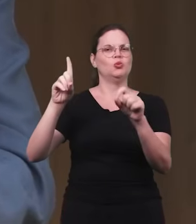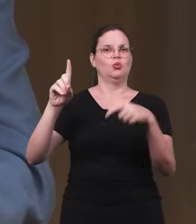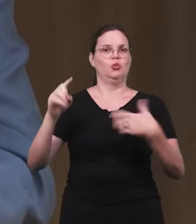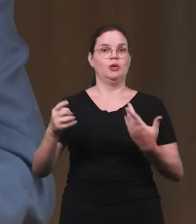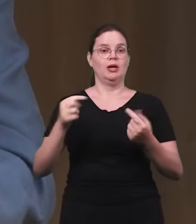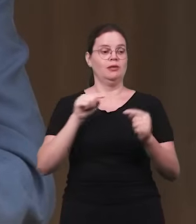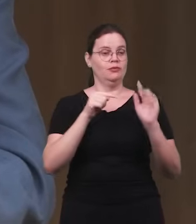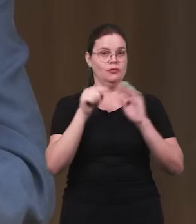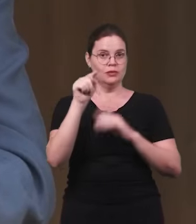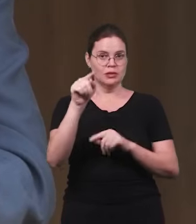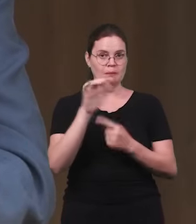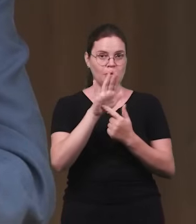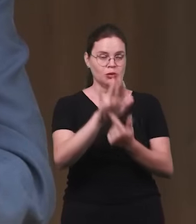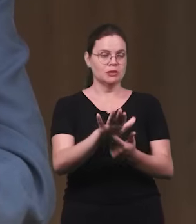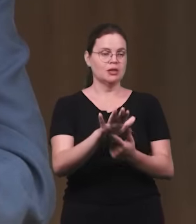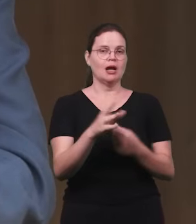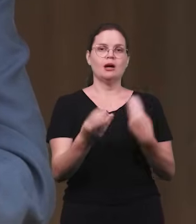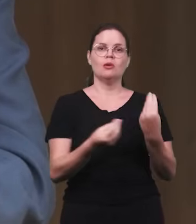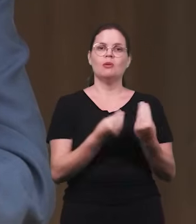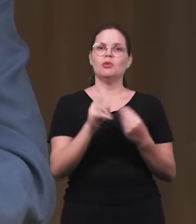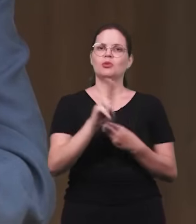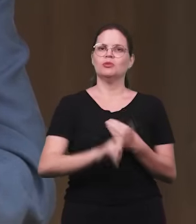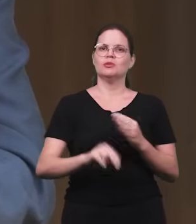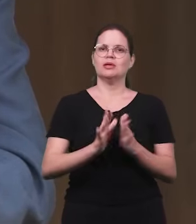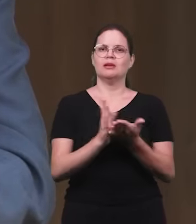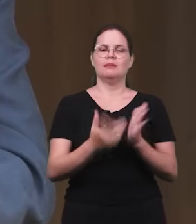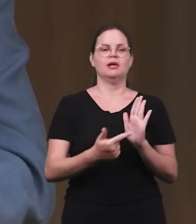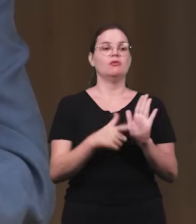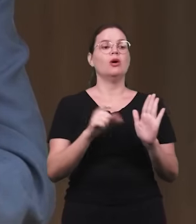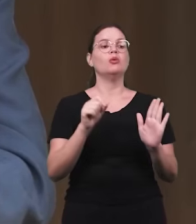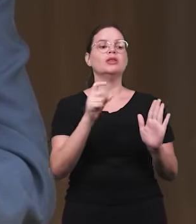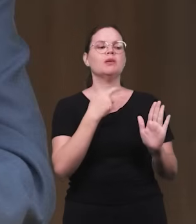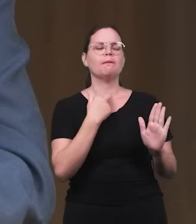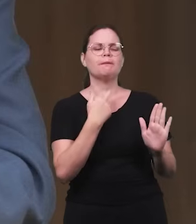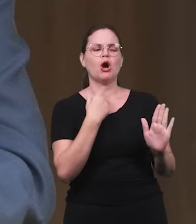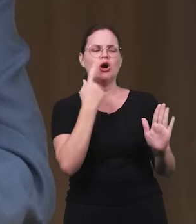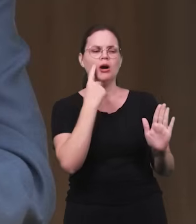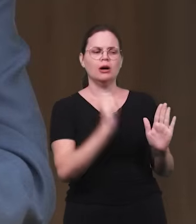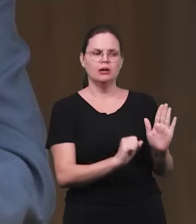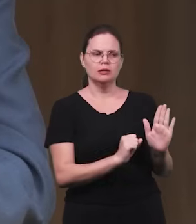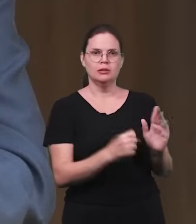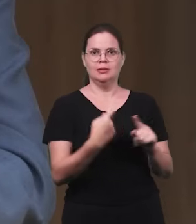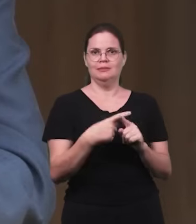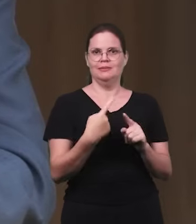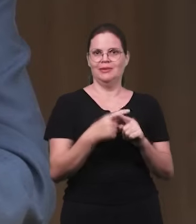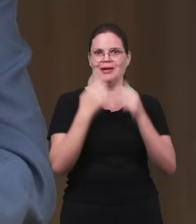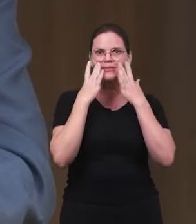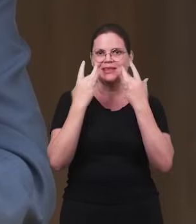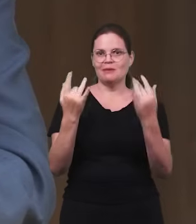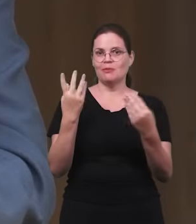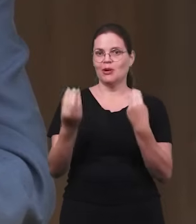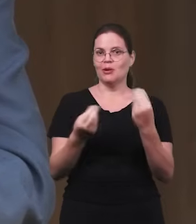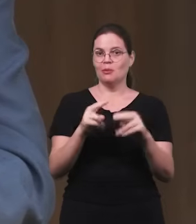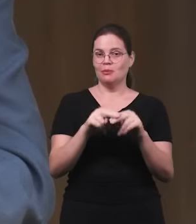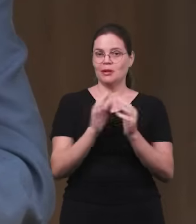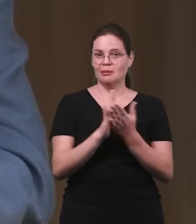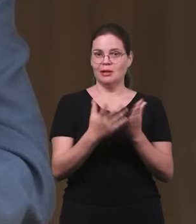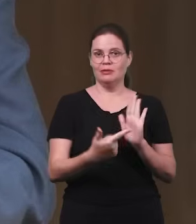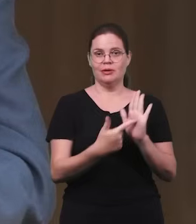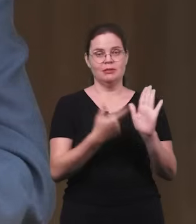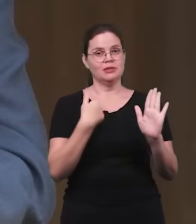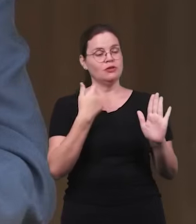mostrar na palavra daquilo que o Senhor não aprova, porque o temor vem pela palavra. Então, não é